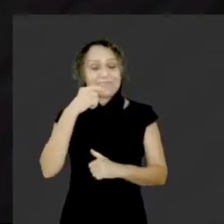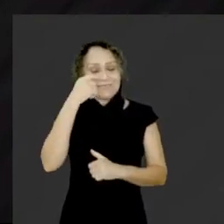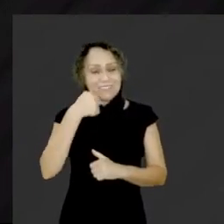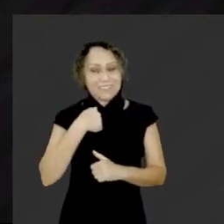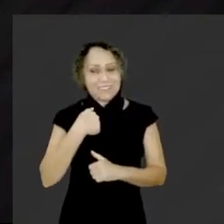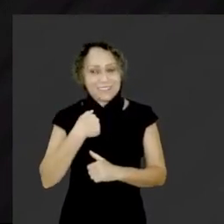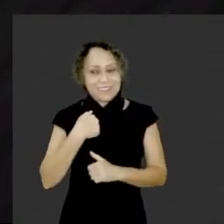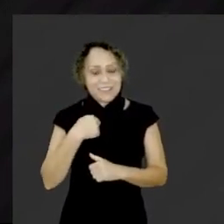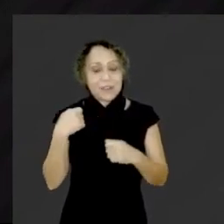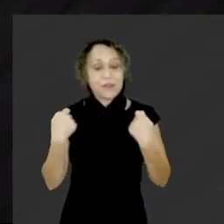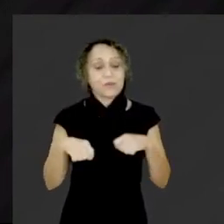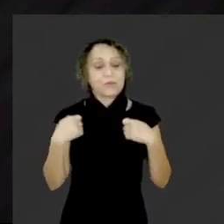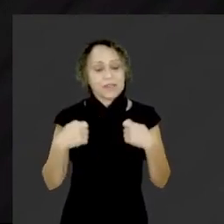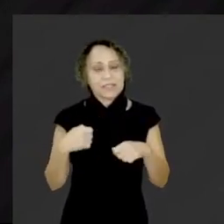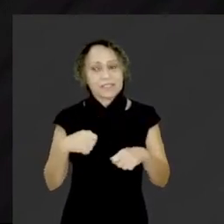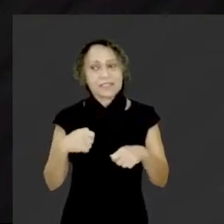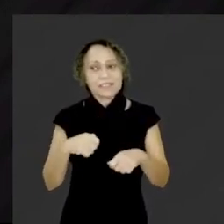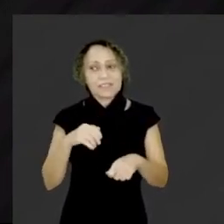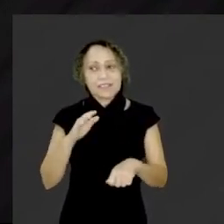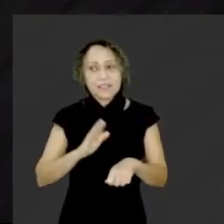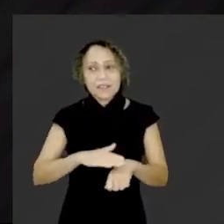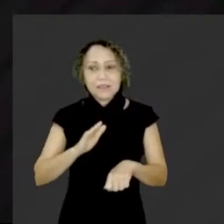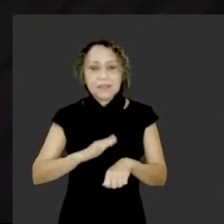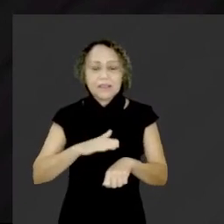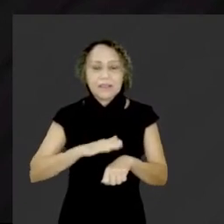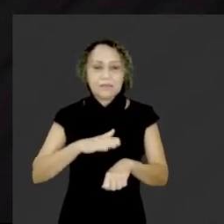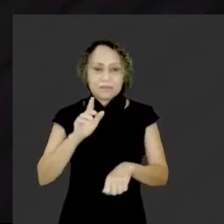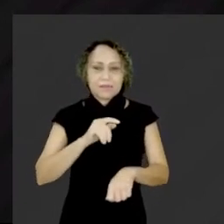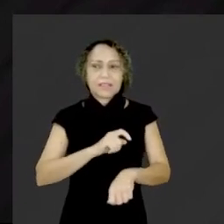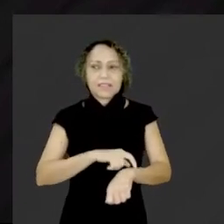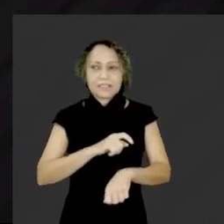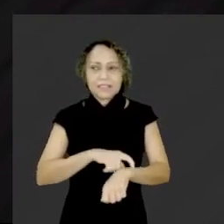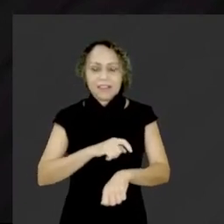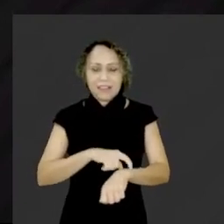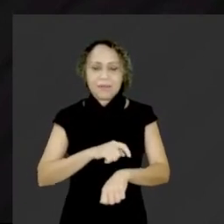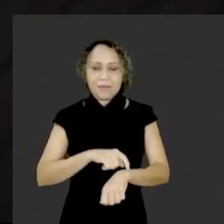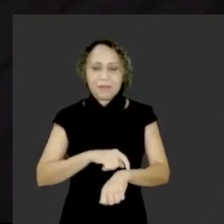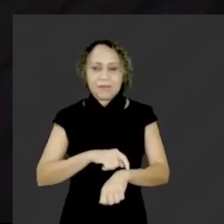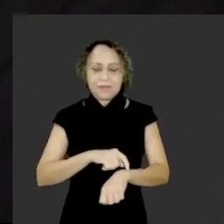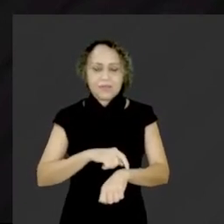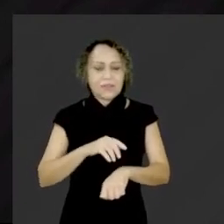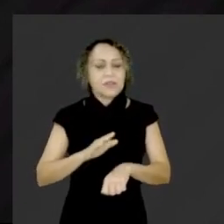e, mais uma vez, ser entrevistado por você. A gente é que agradece.